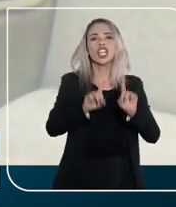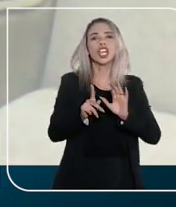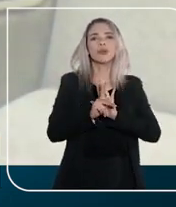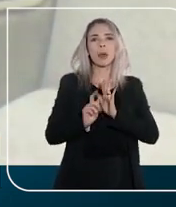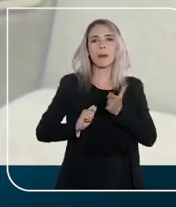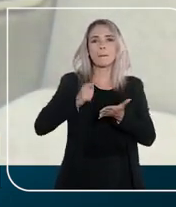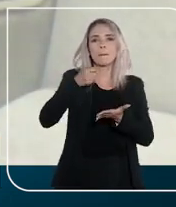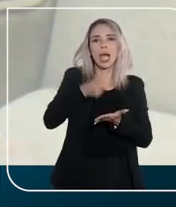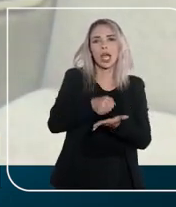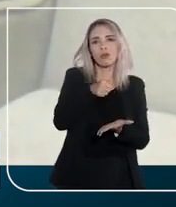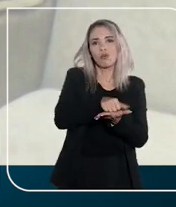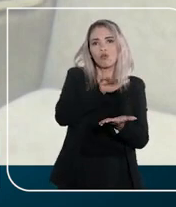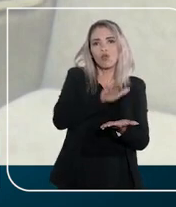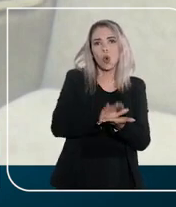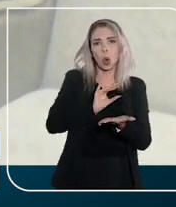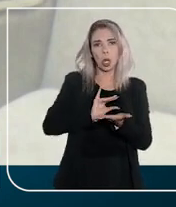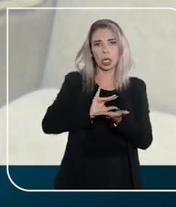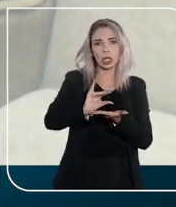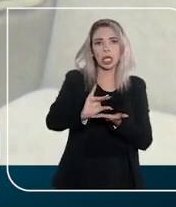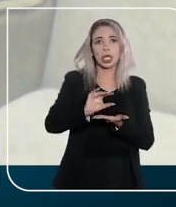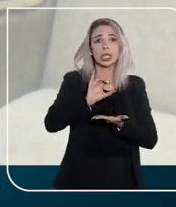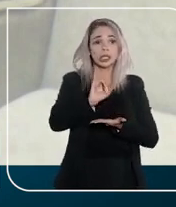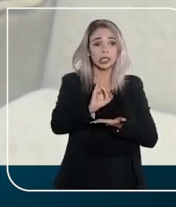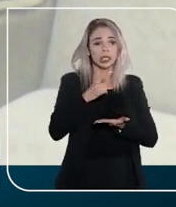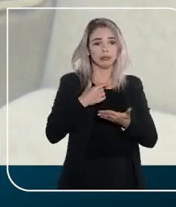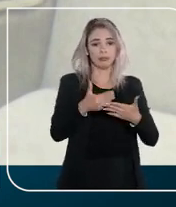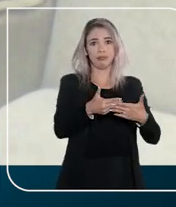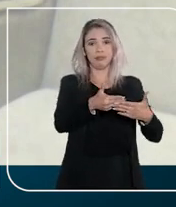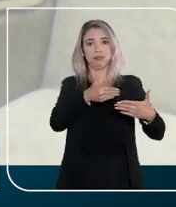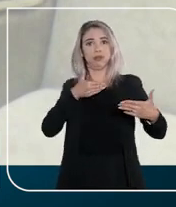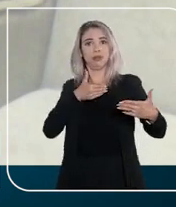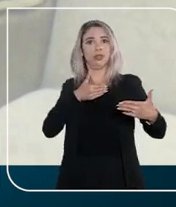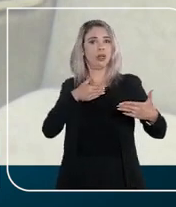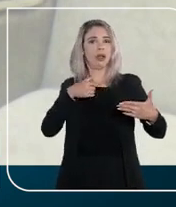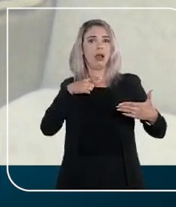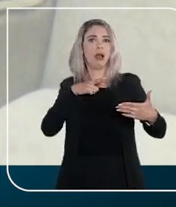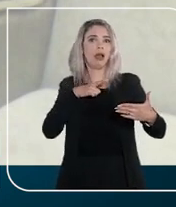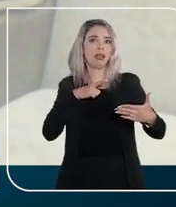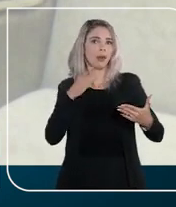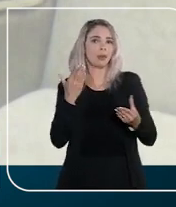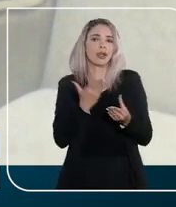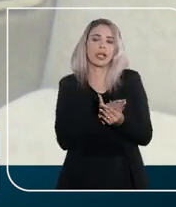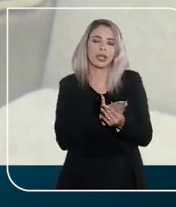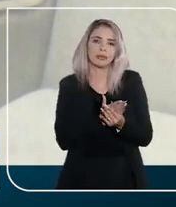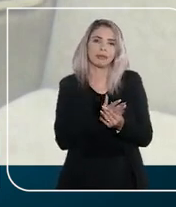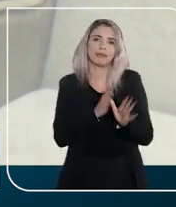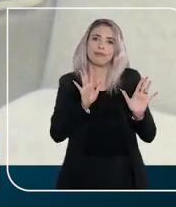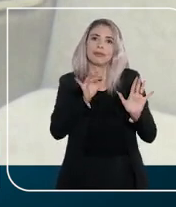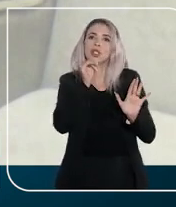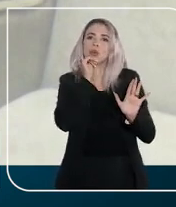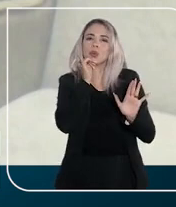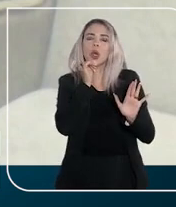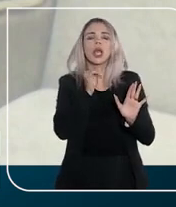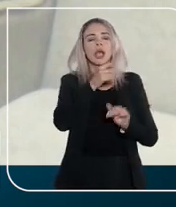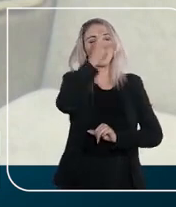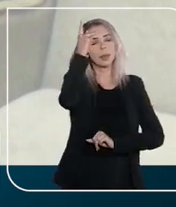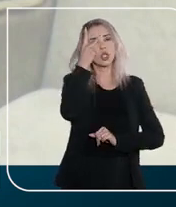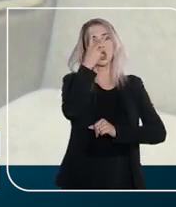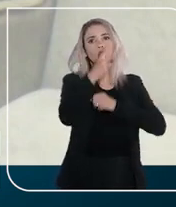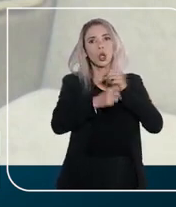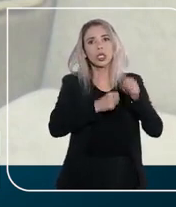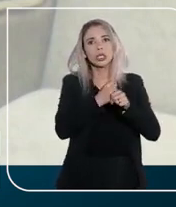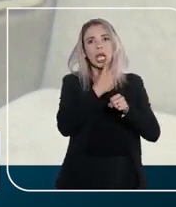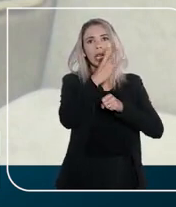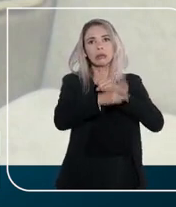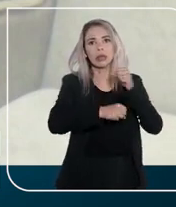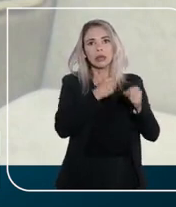fundamento de que deveria ter sido investido o servidor em momento anterior. Então, imagine, alguém ficou 2, 3 anos discutindo